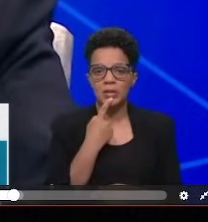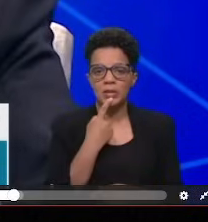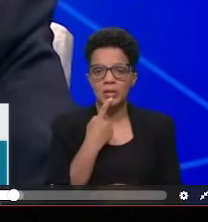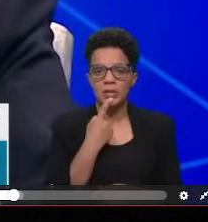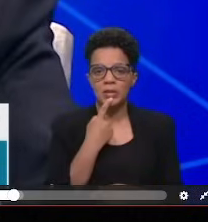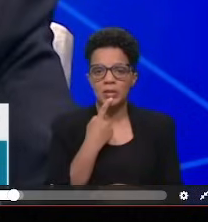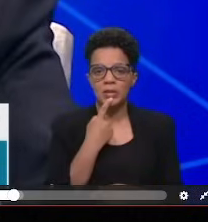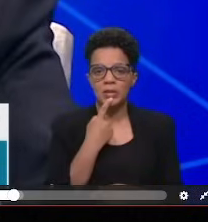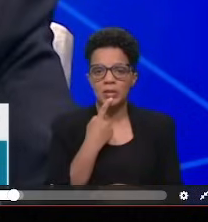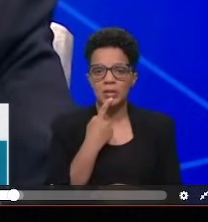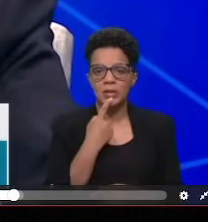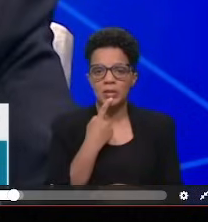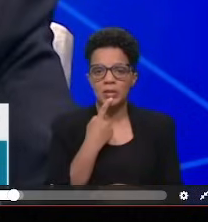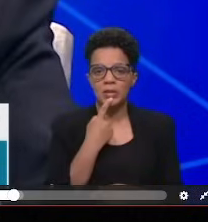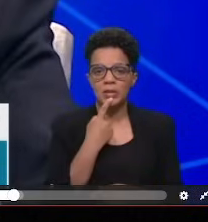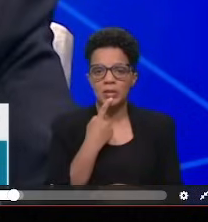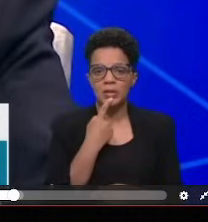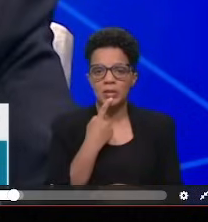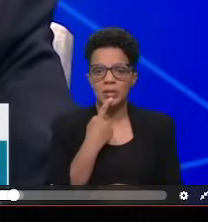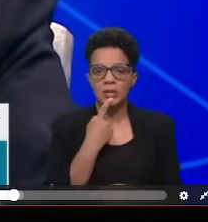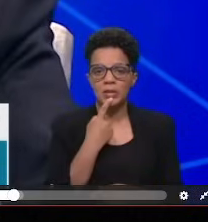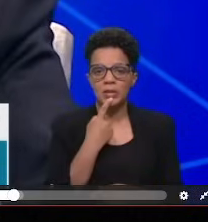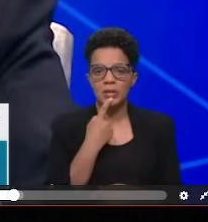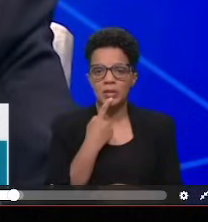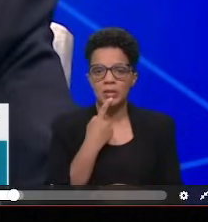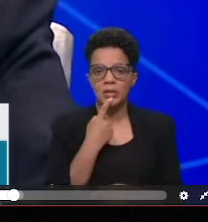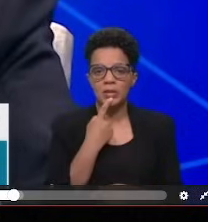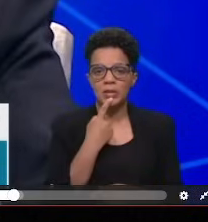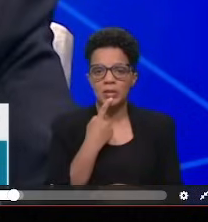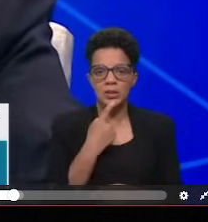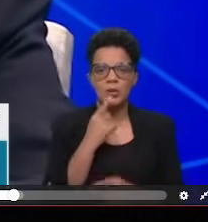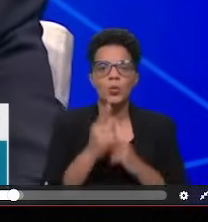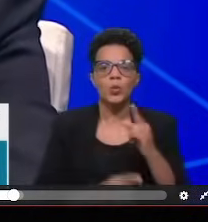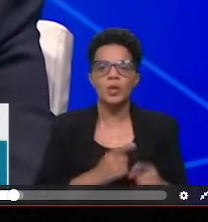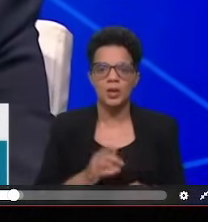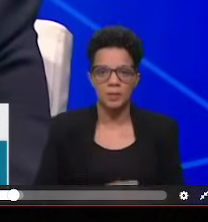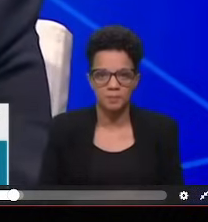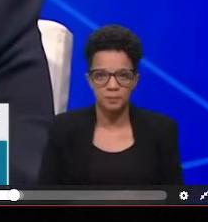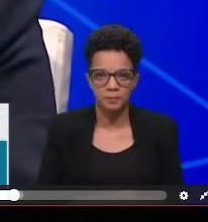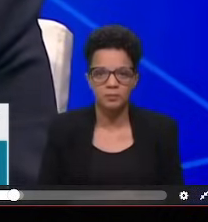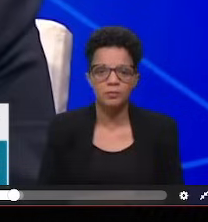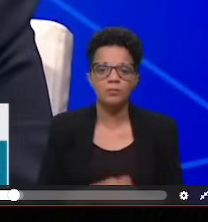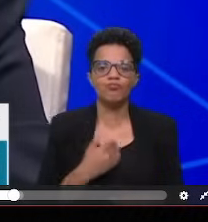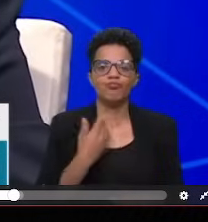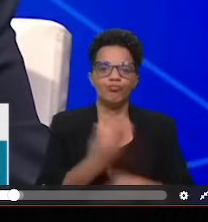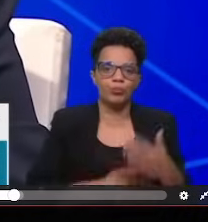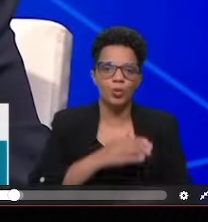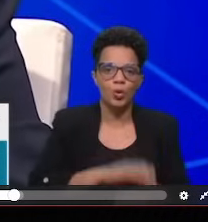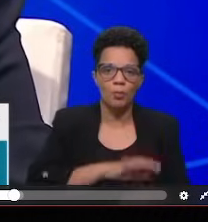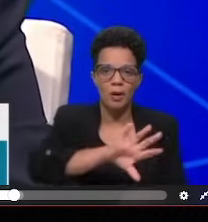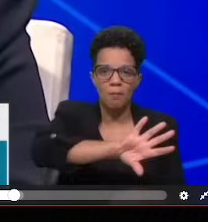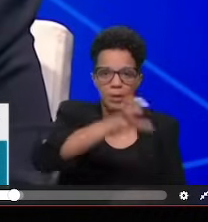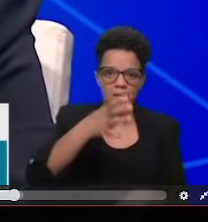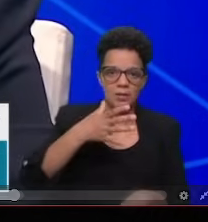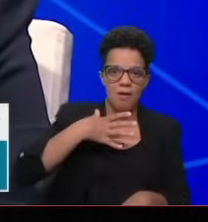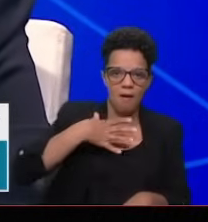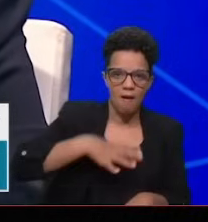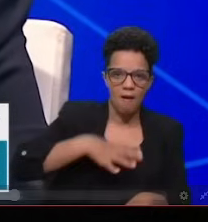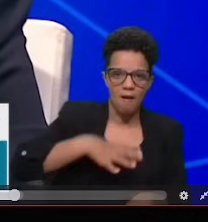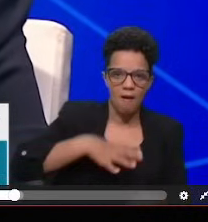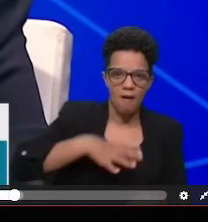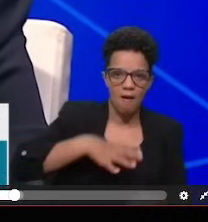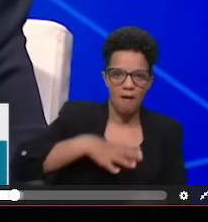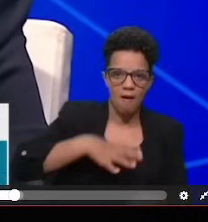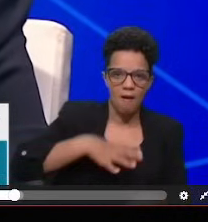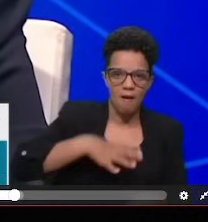para a Sérvia e para a Bósnia negociar os acordam andam porque os países querem que ande ou não andam